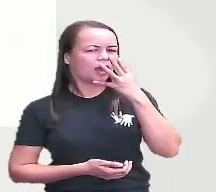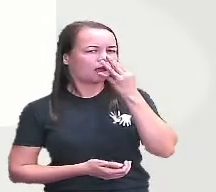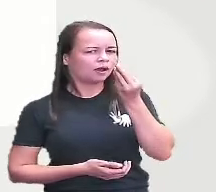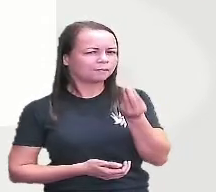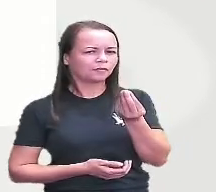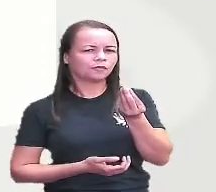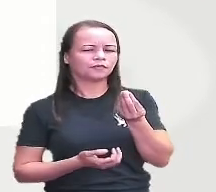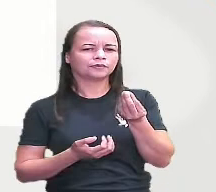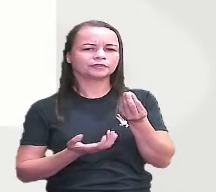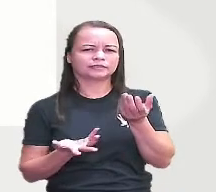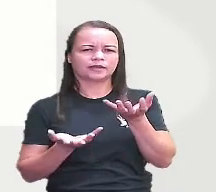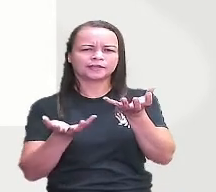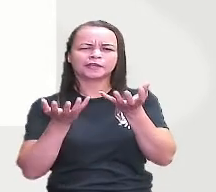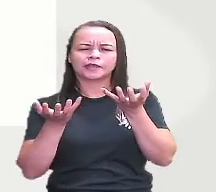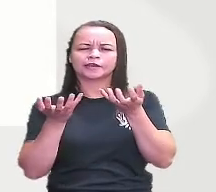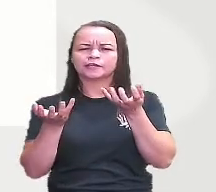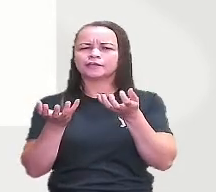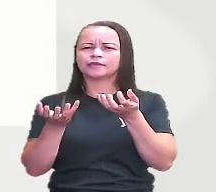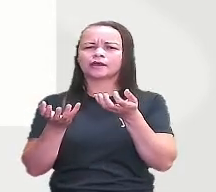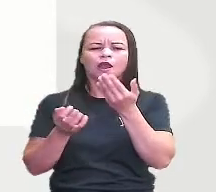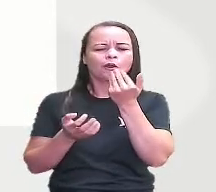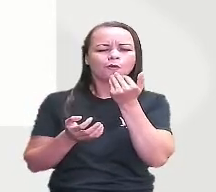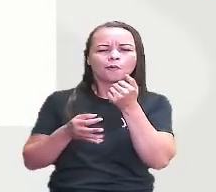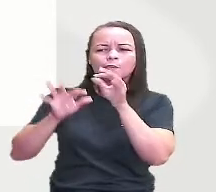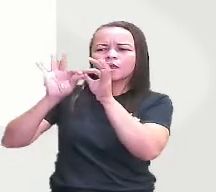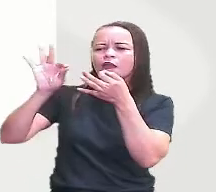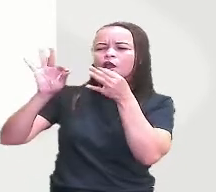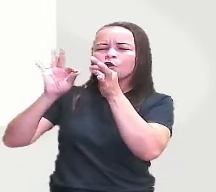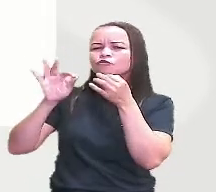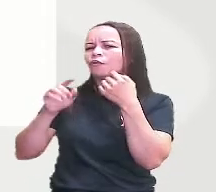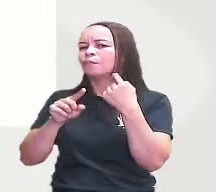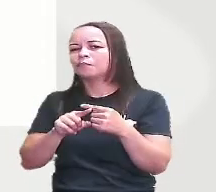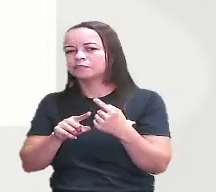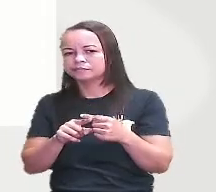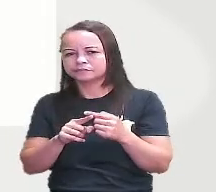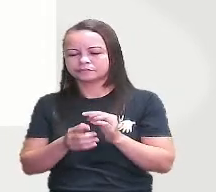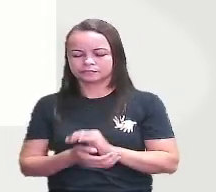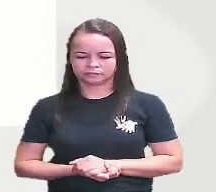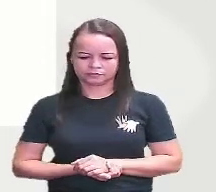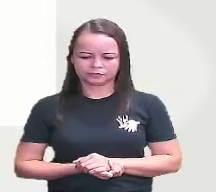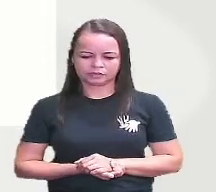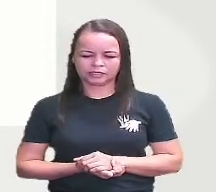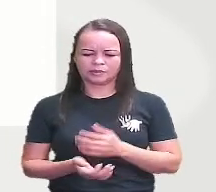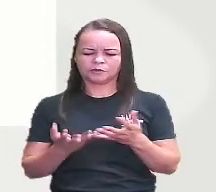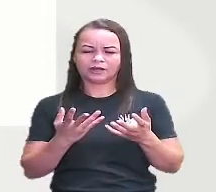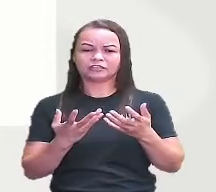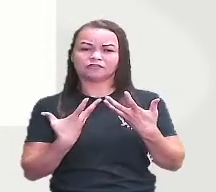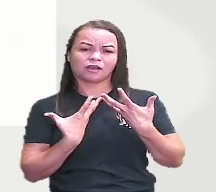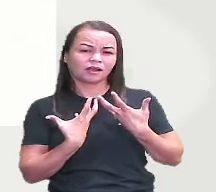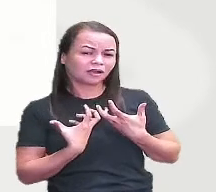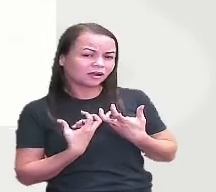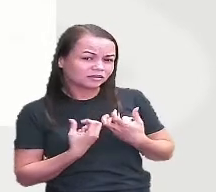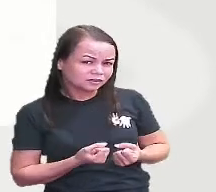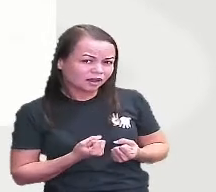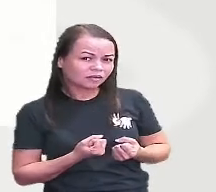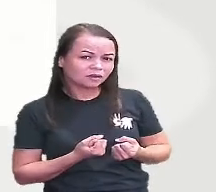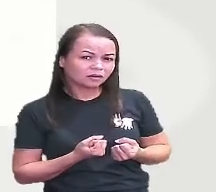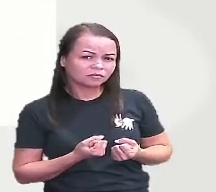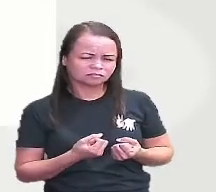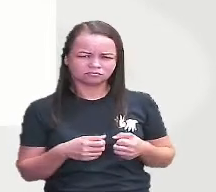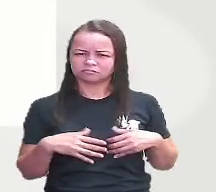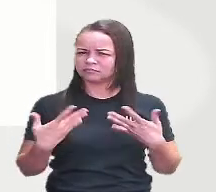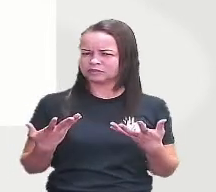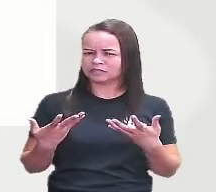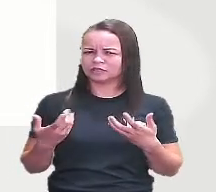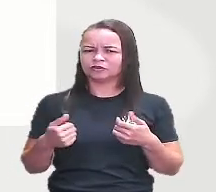quê? Por que será que ela queria comer as uvas? Porque ela estava muito cansada. Será